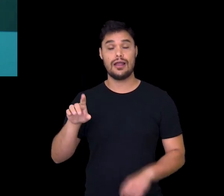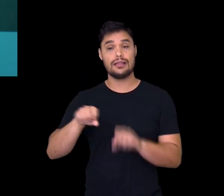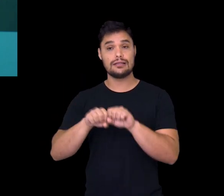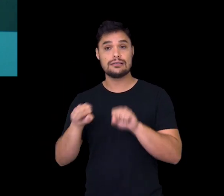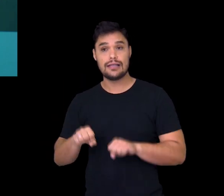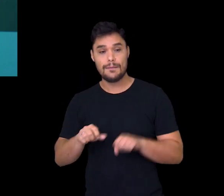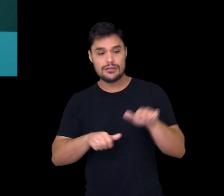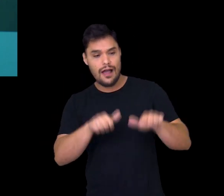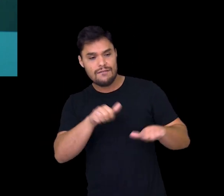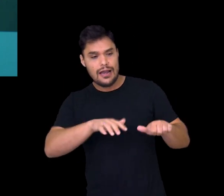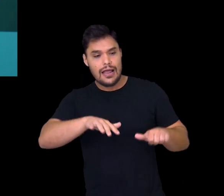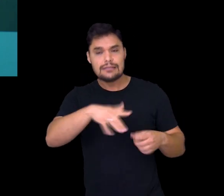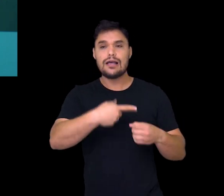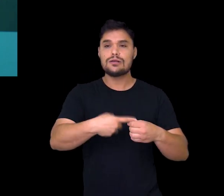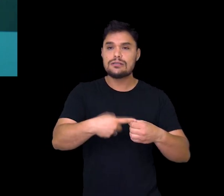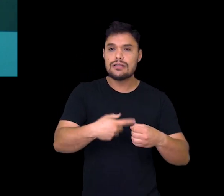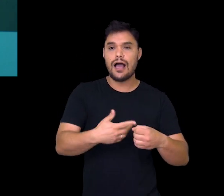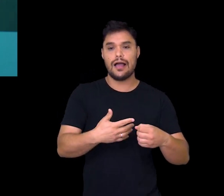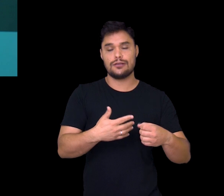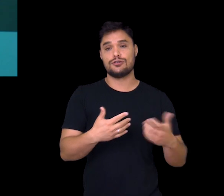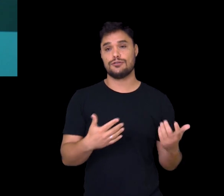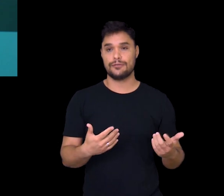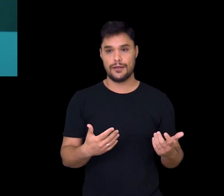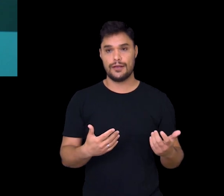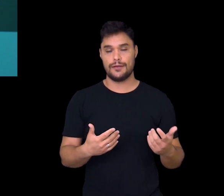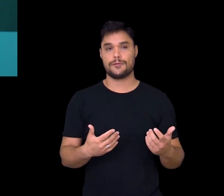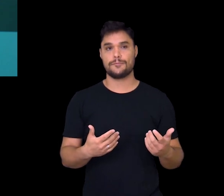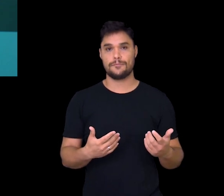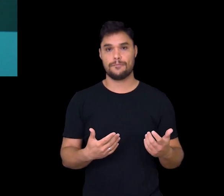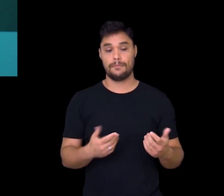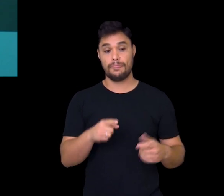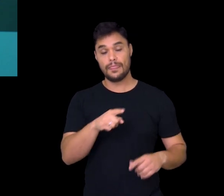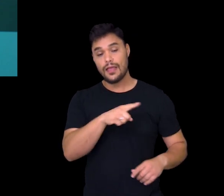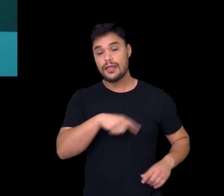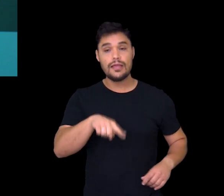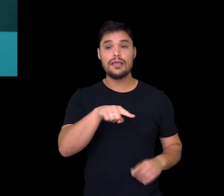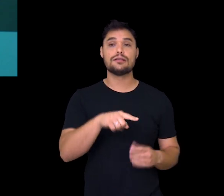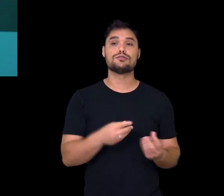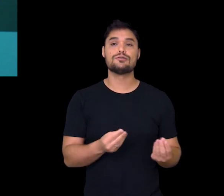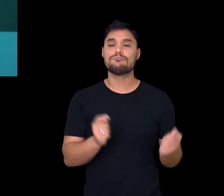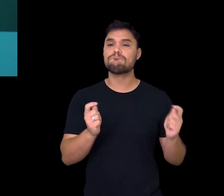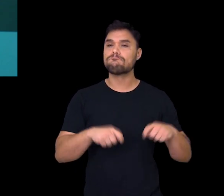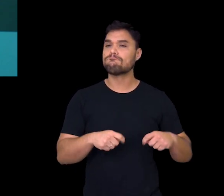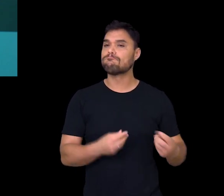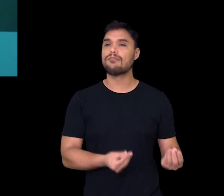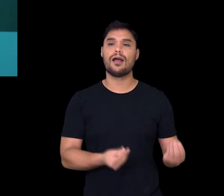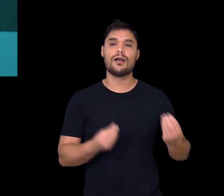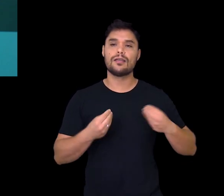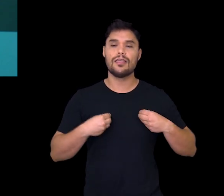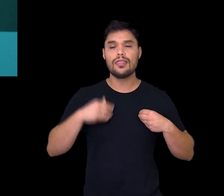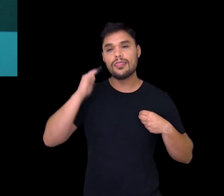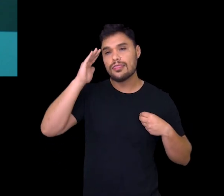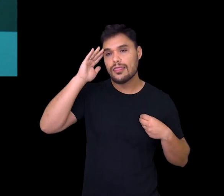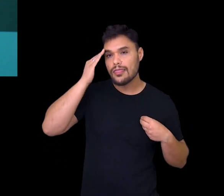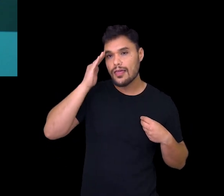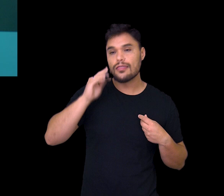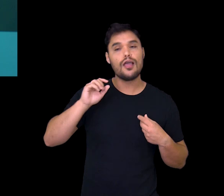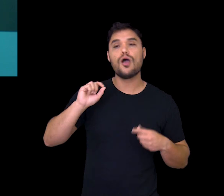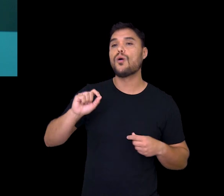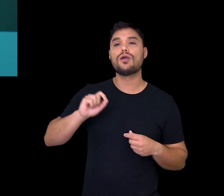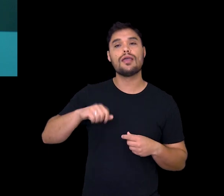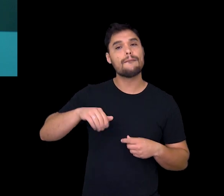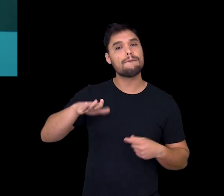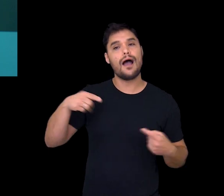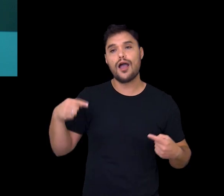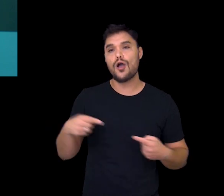das conexões urbanas, para nos permitir entender o que é mais adequado em cada